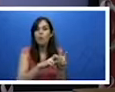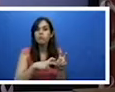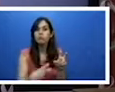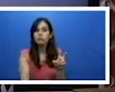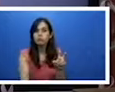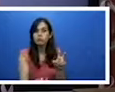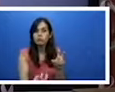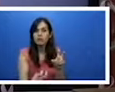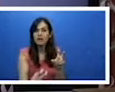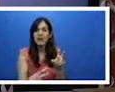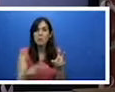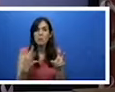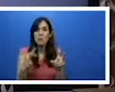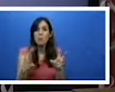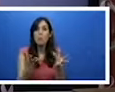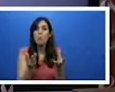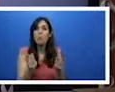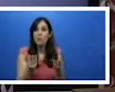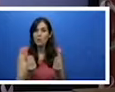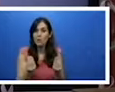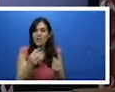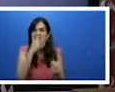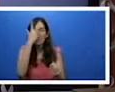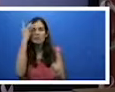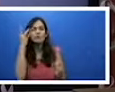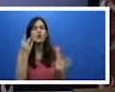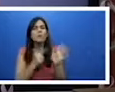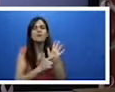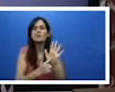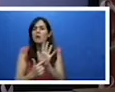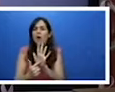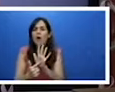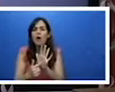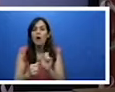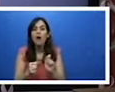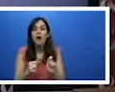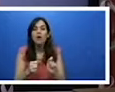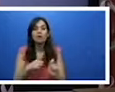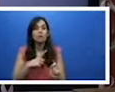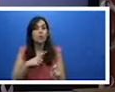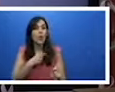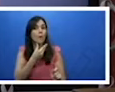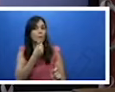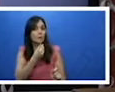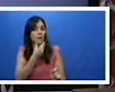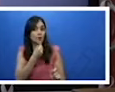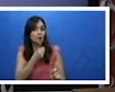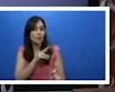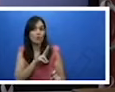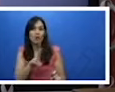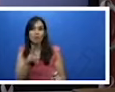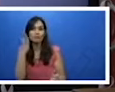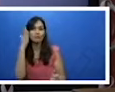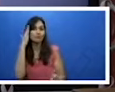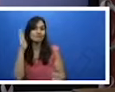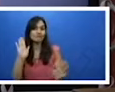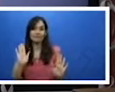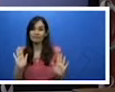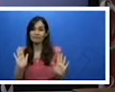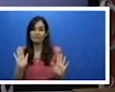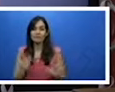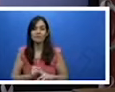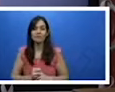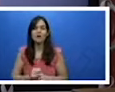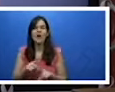machucada. Entre os que presenciaram o acidente havia um rapaz, cujo nome desconhecemos.